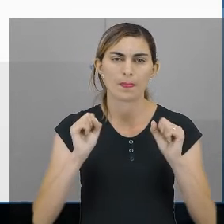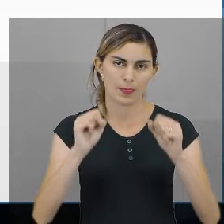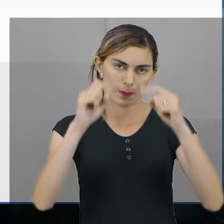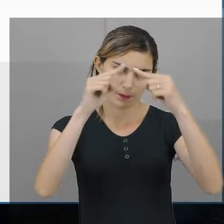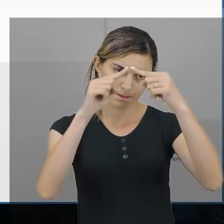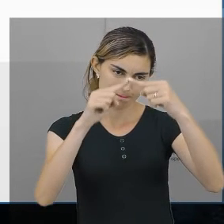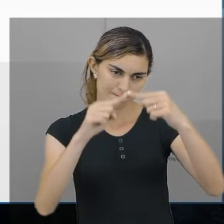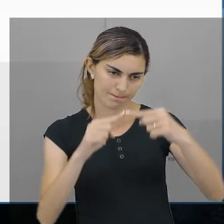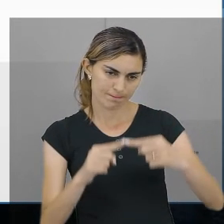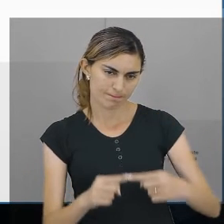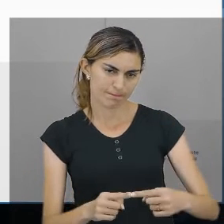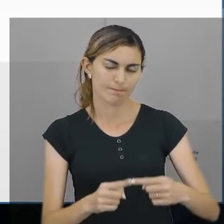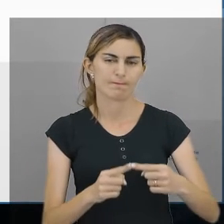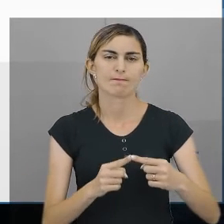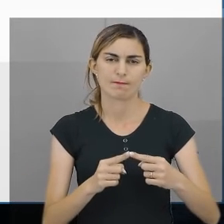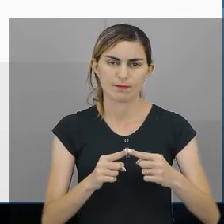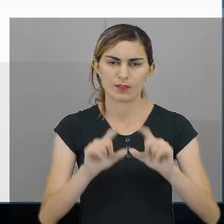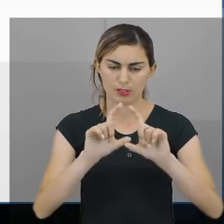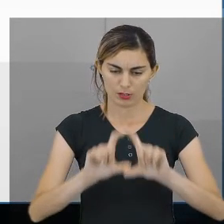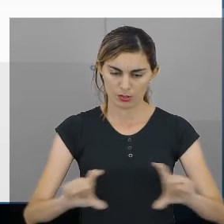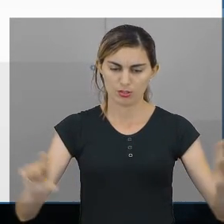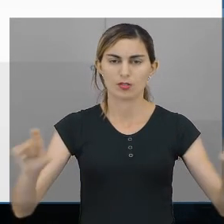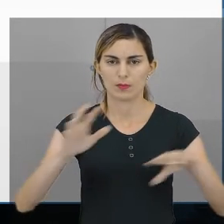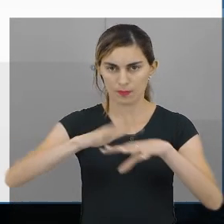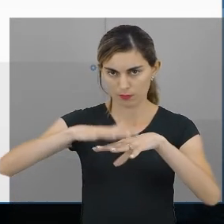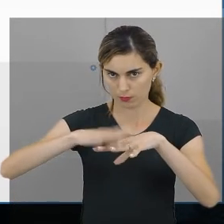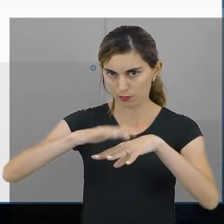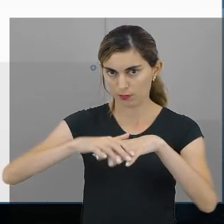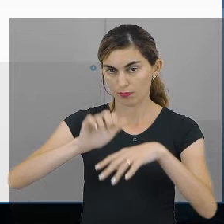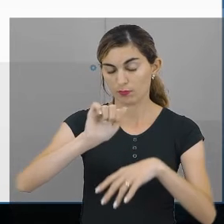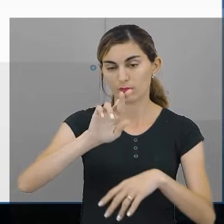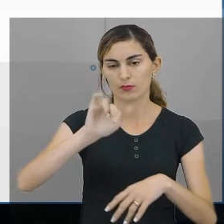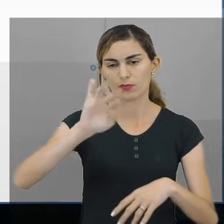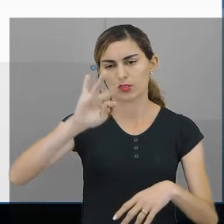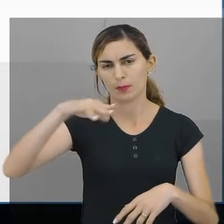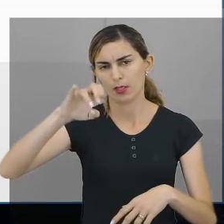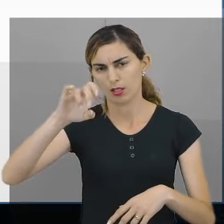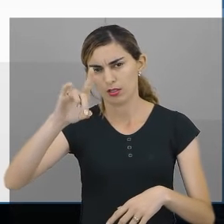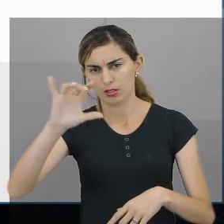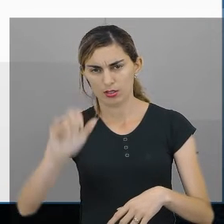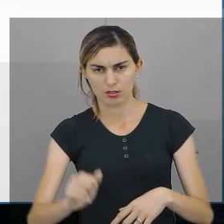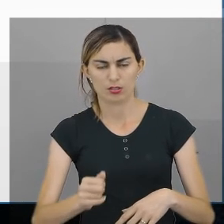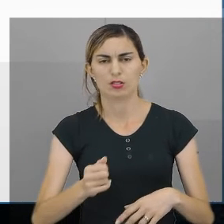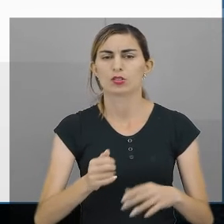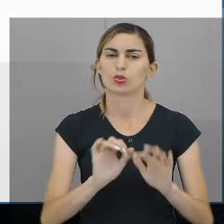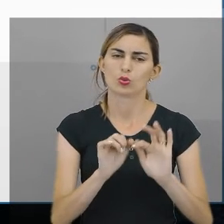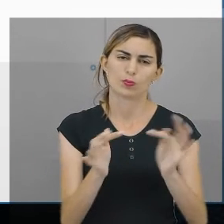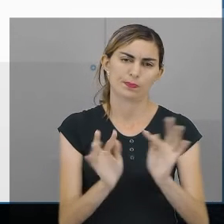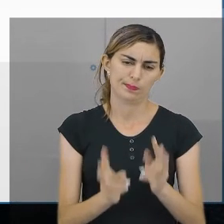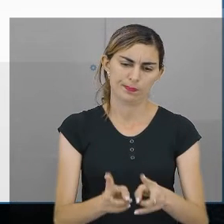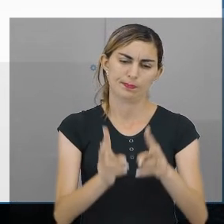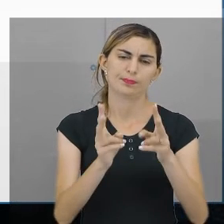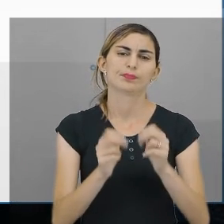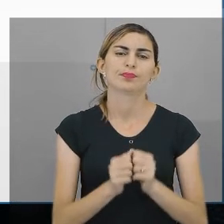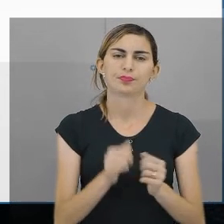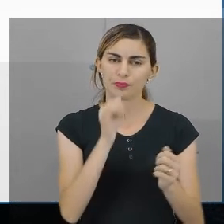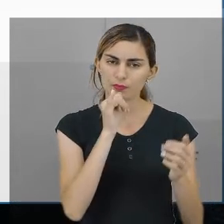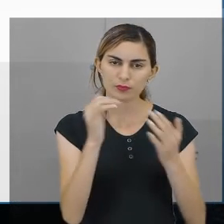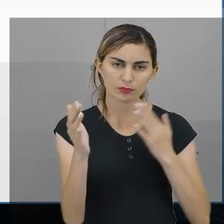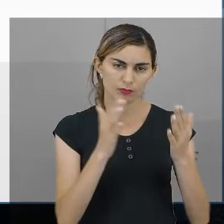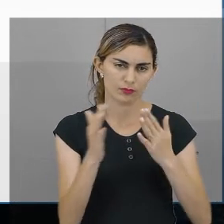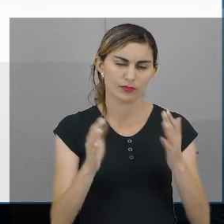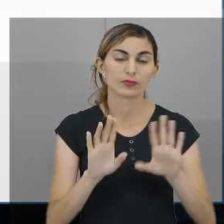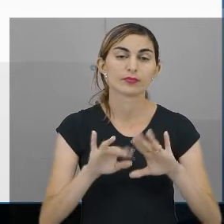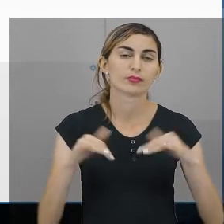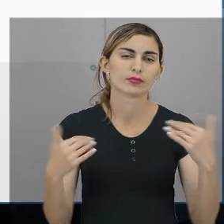combinar o resultado de expressões aritméticas ou simplesmente de sentenças, como nesse exemplo aqui.